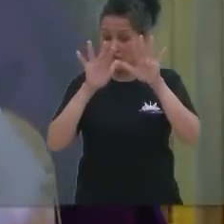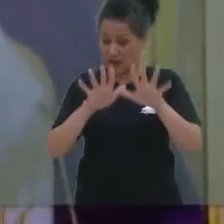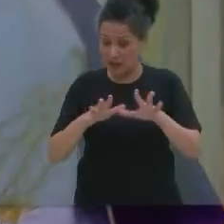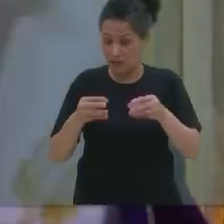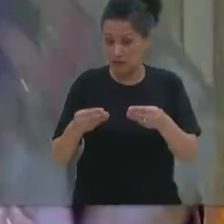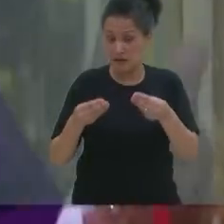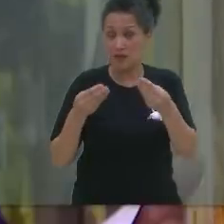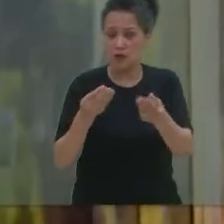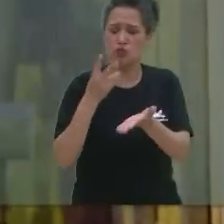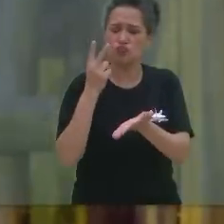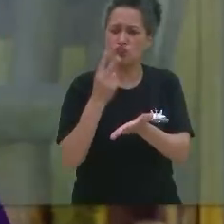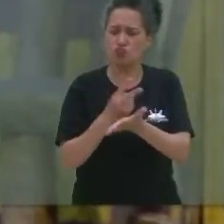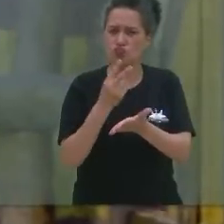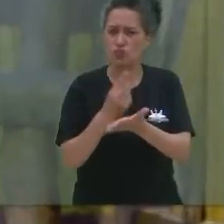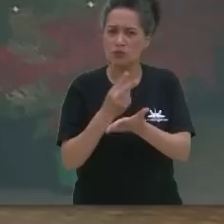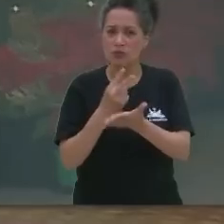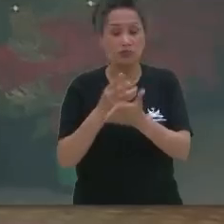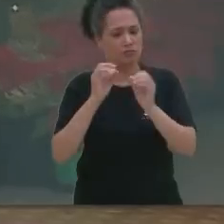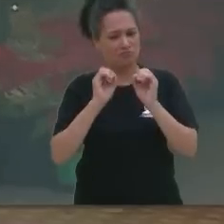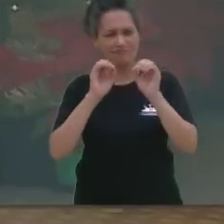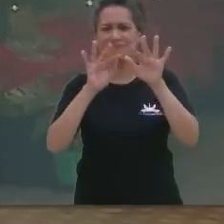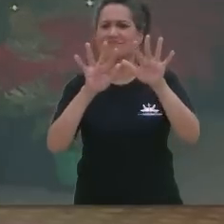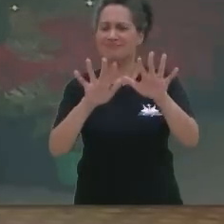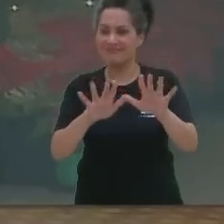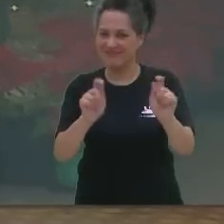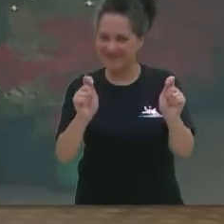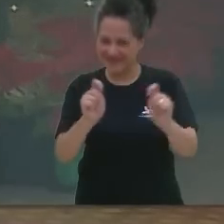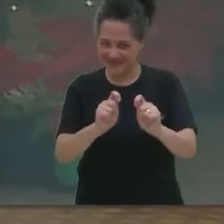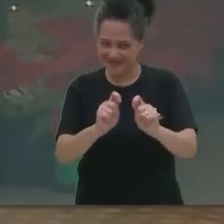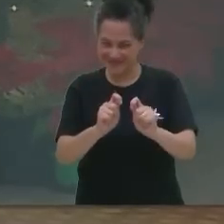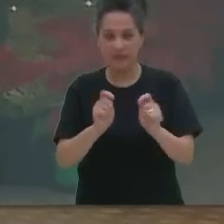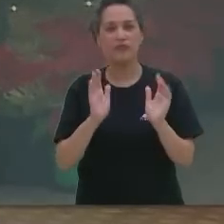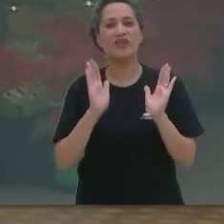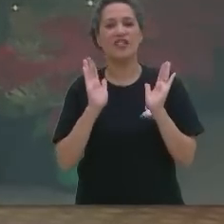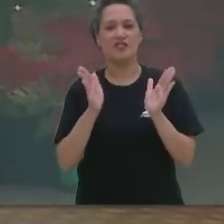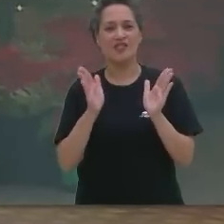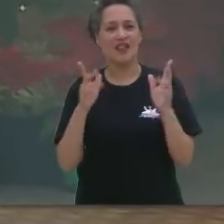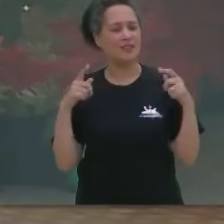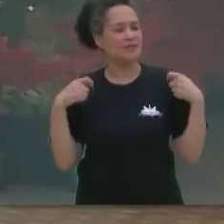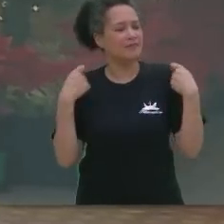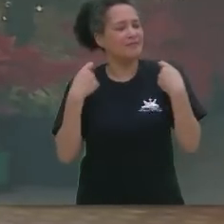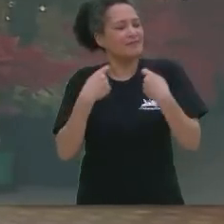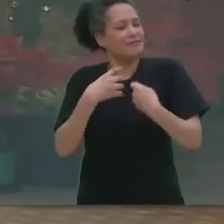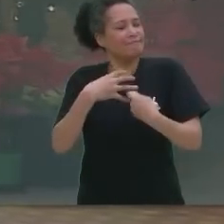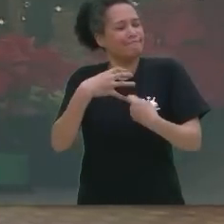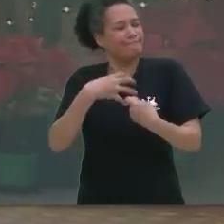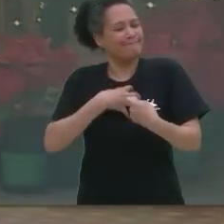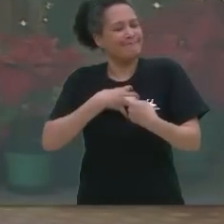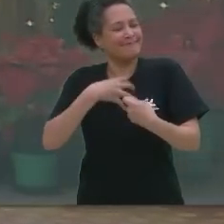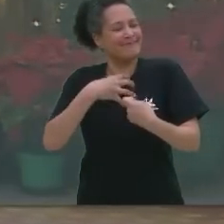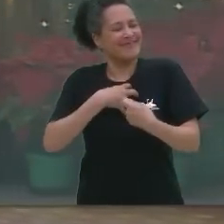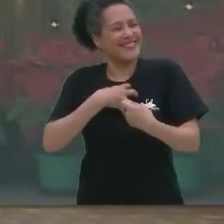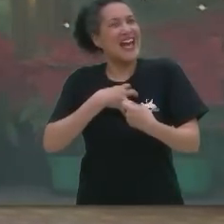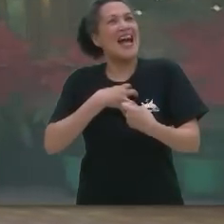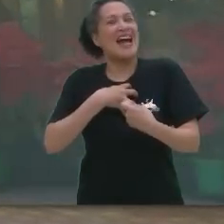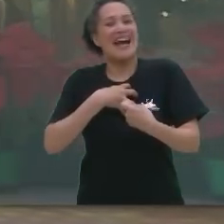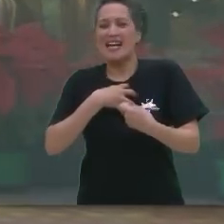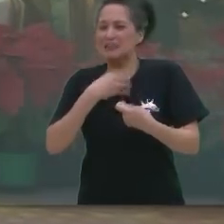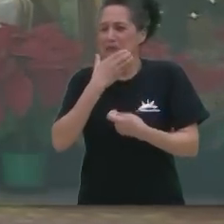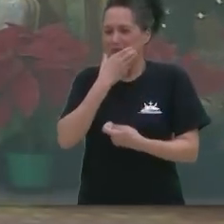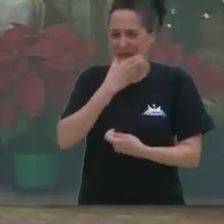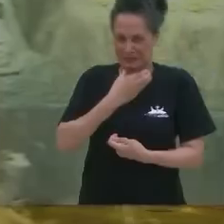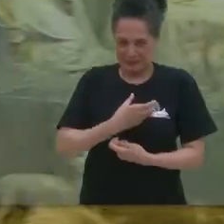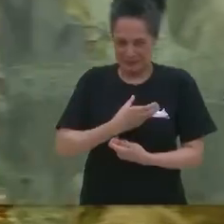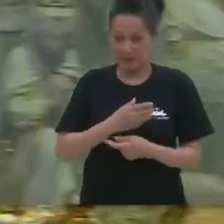Portanto, já nos revestimos desse espírito de Natal. Mas o espírito